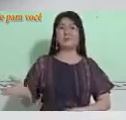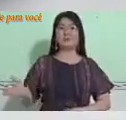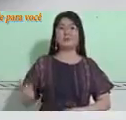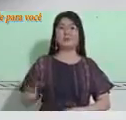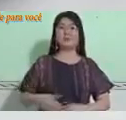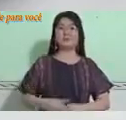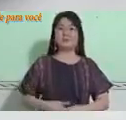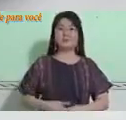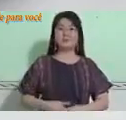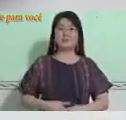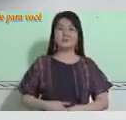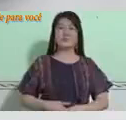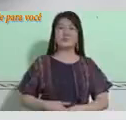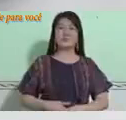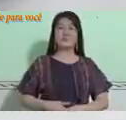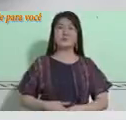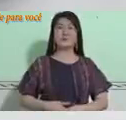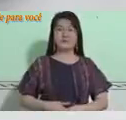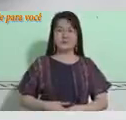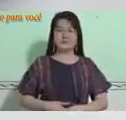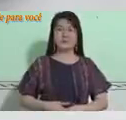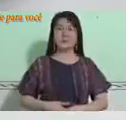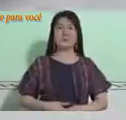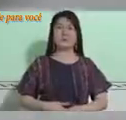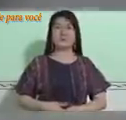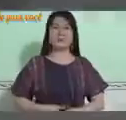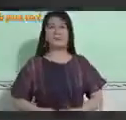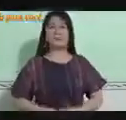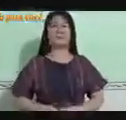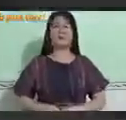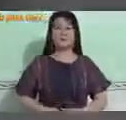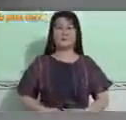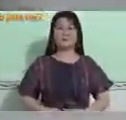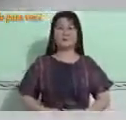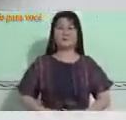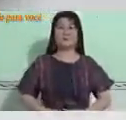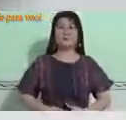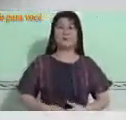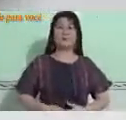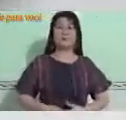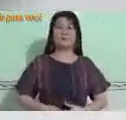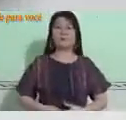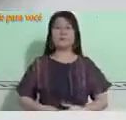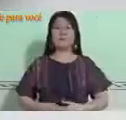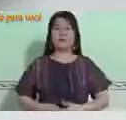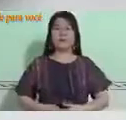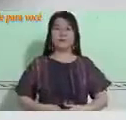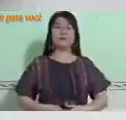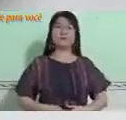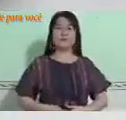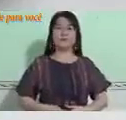saúde, mas em casos mais graves, os sintomas podem ser controlados com o uso de um medicamento